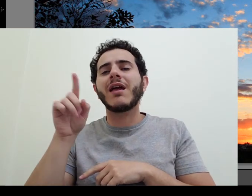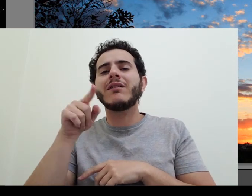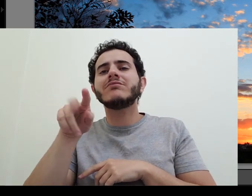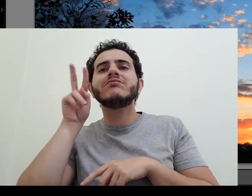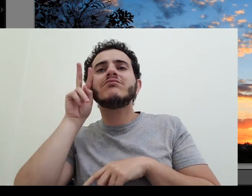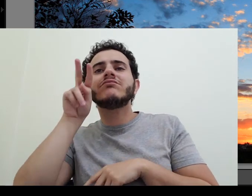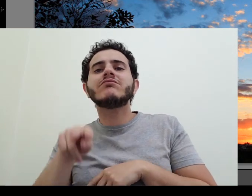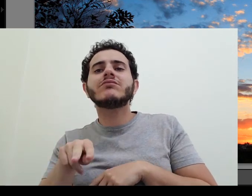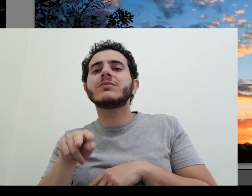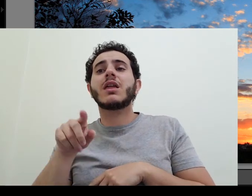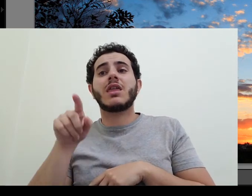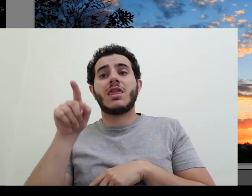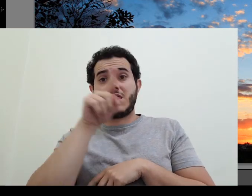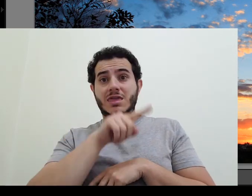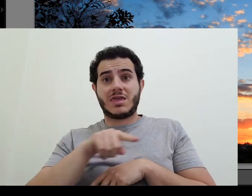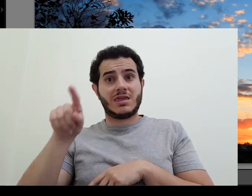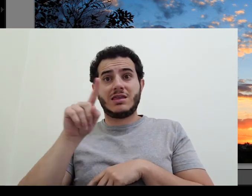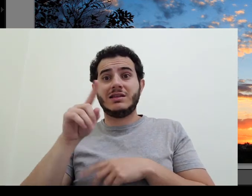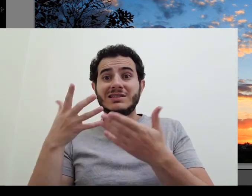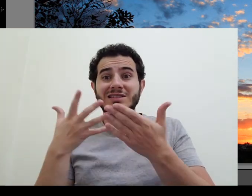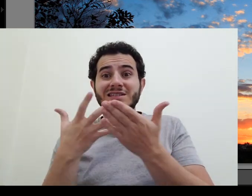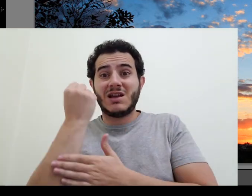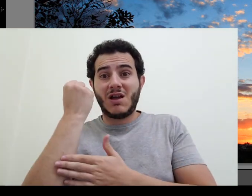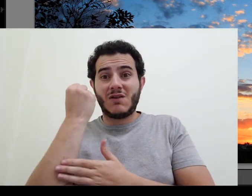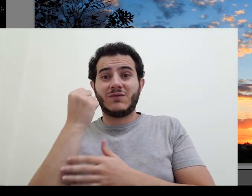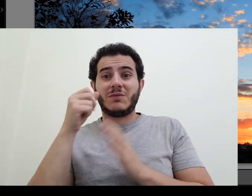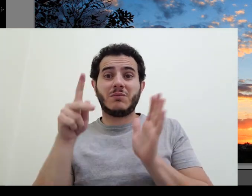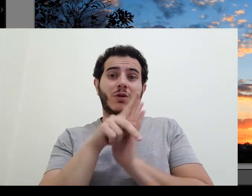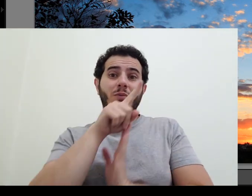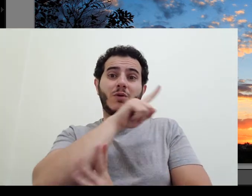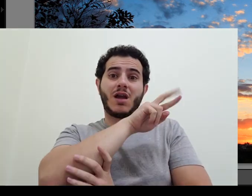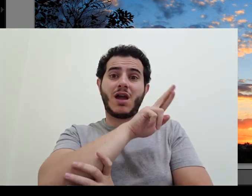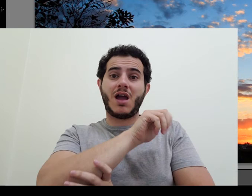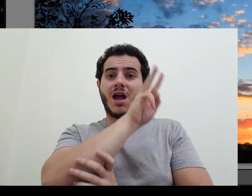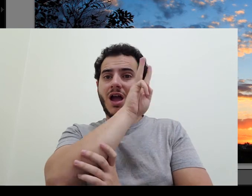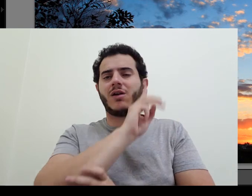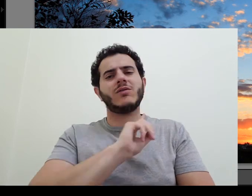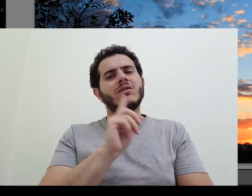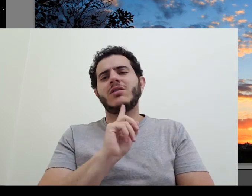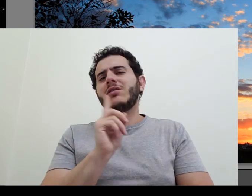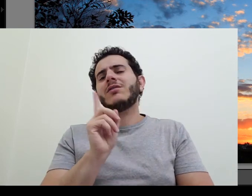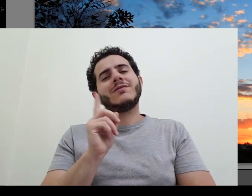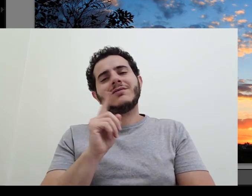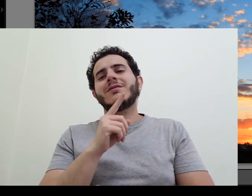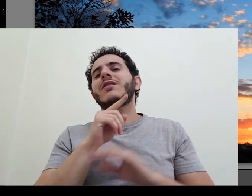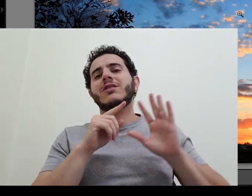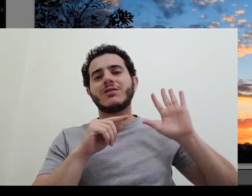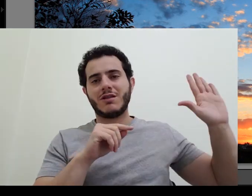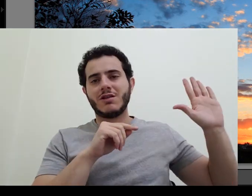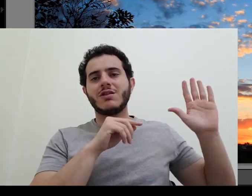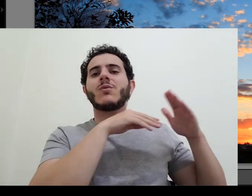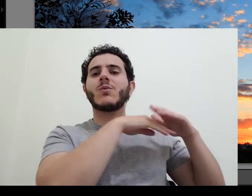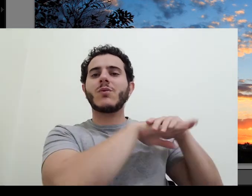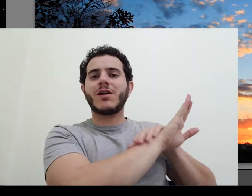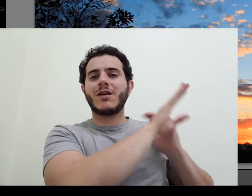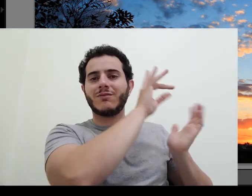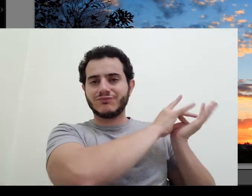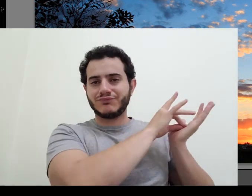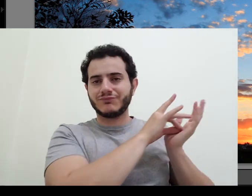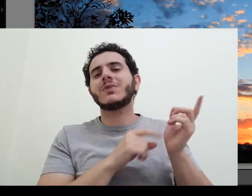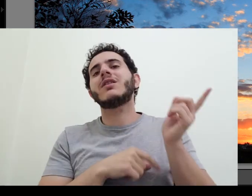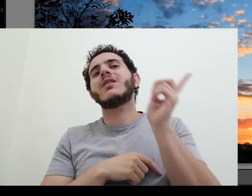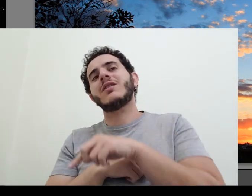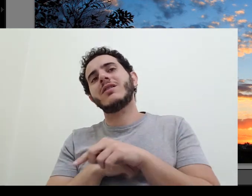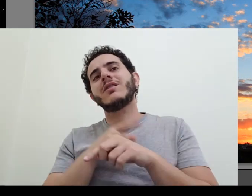da mesma maneira que funcionam as pré-definições. Tá? Esses ajustes, eles não são salvos no arquivo RAW, nem no